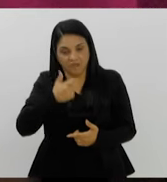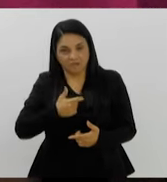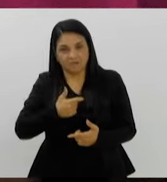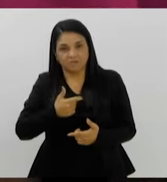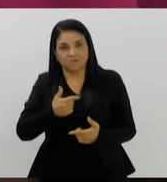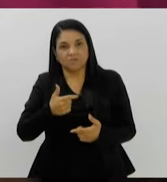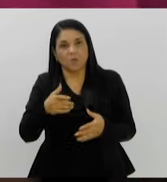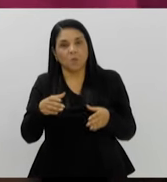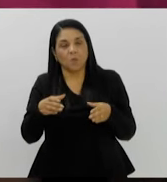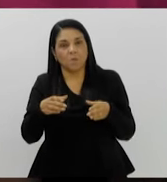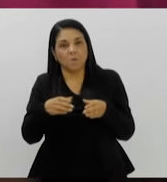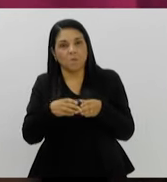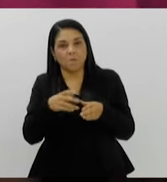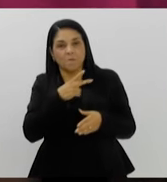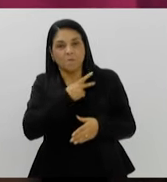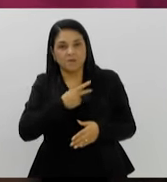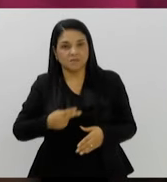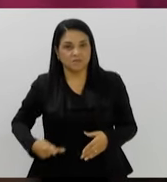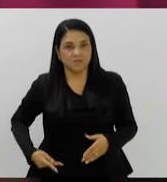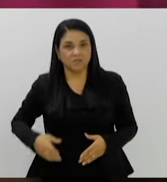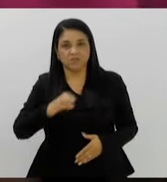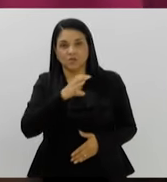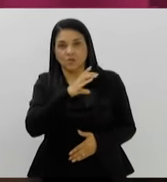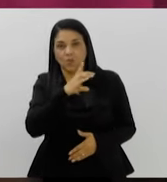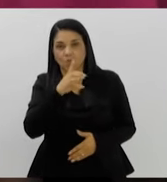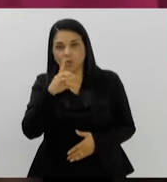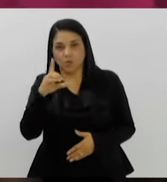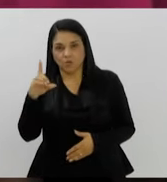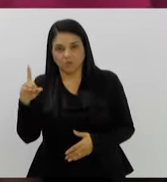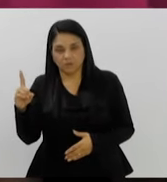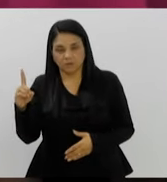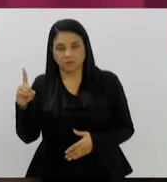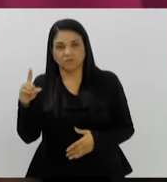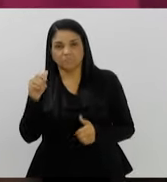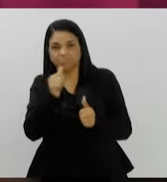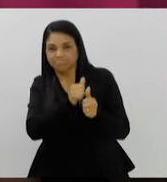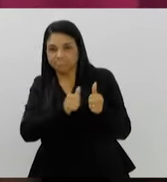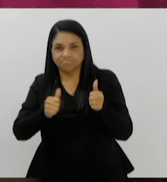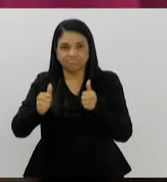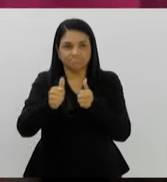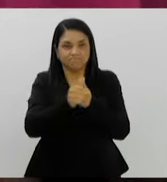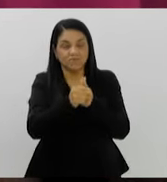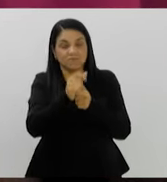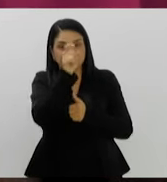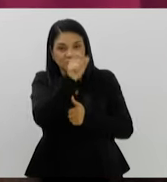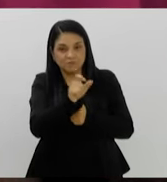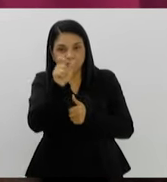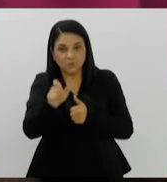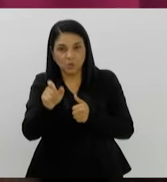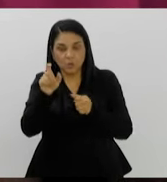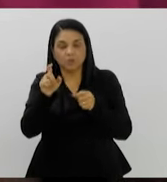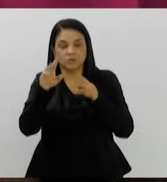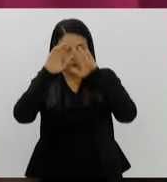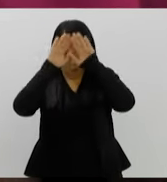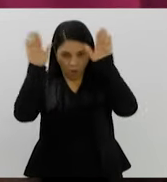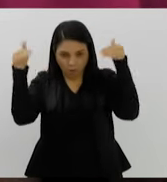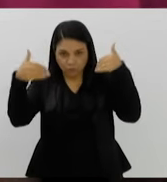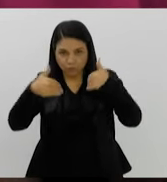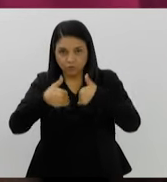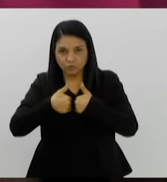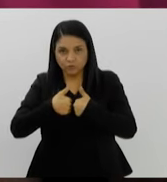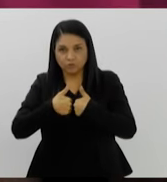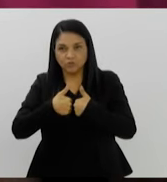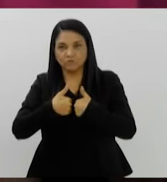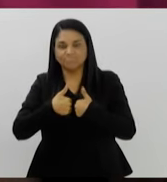né coordenadora da frente em defesa das pessoas com autismo recebo